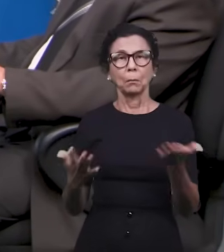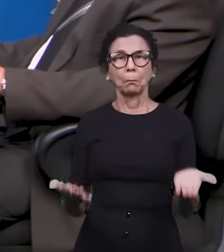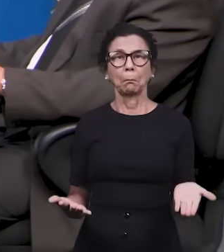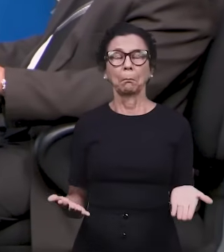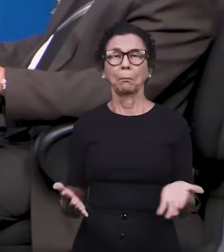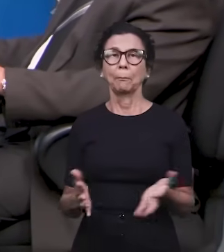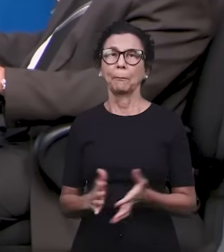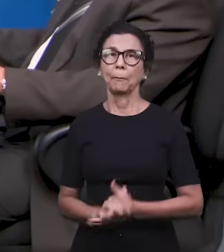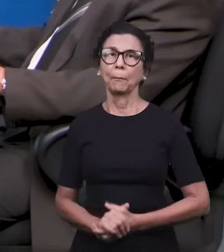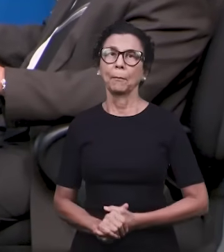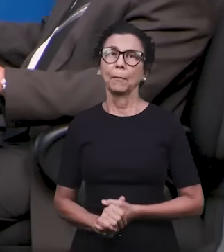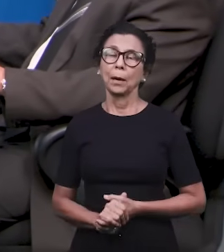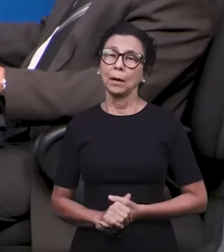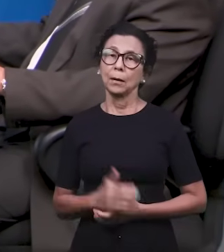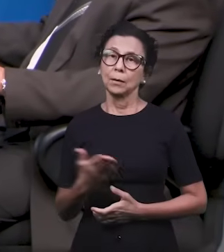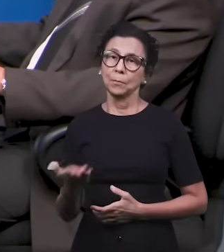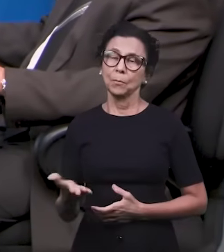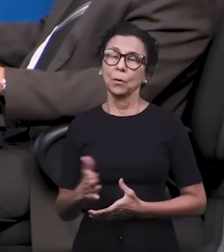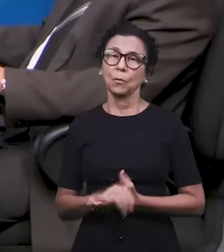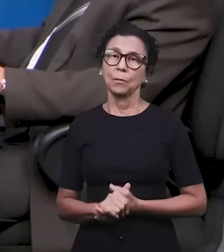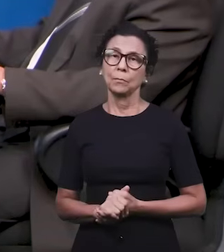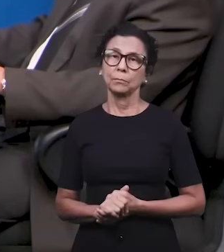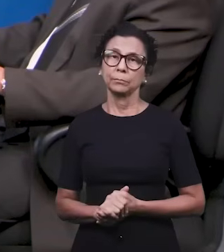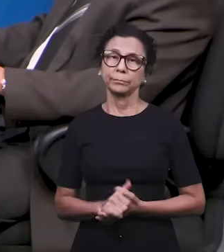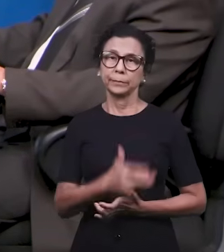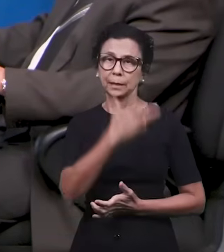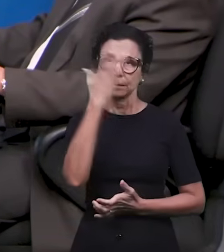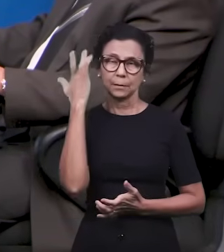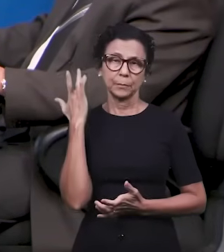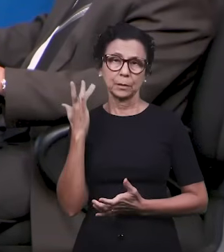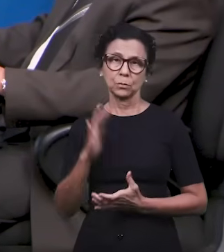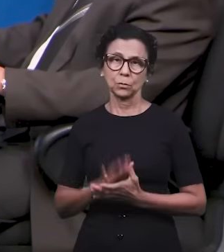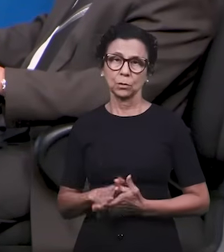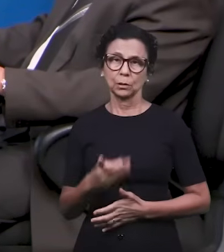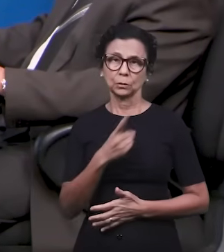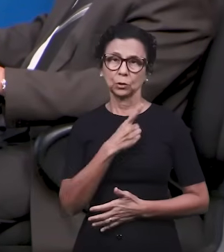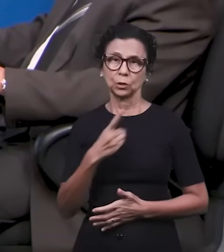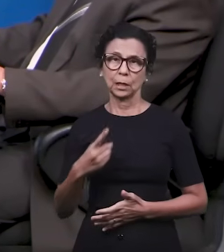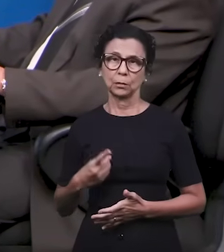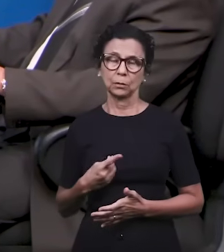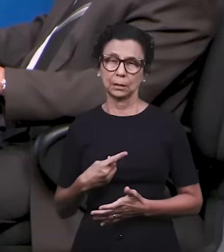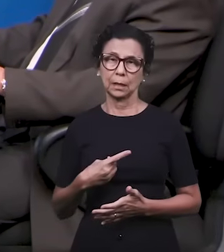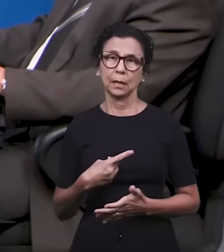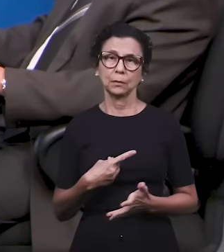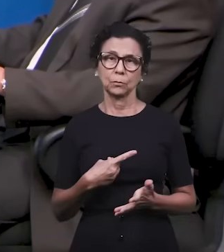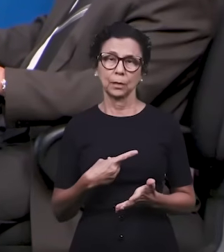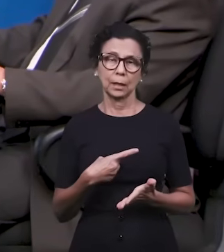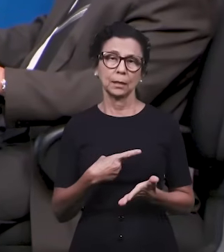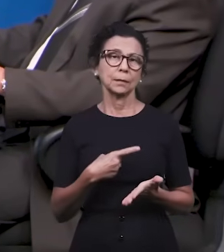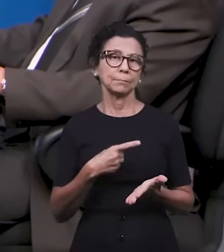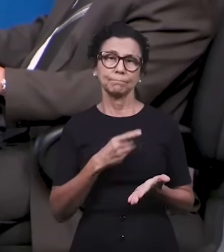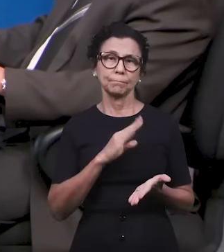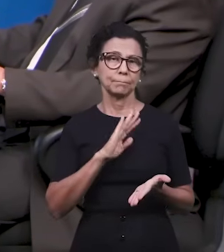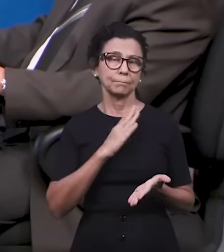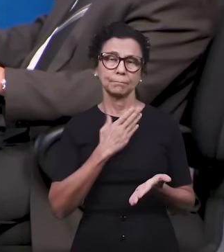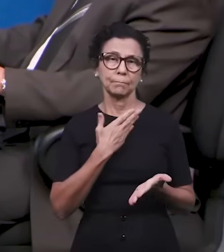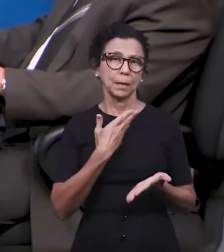que esse cidadão perdeu o diaconato, porque realmente o Senhor, não fui nem eu que tirei. As dificuldades da sua